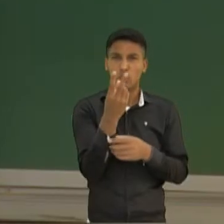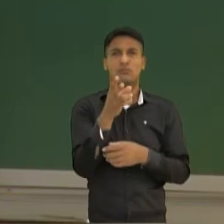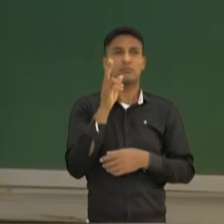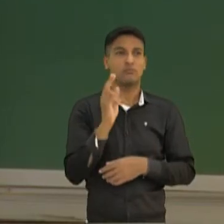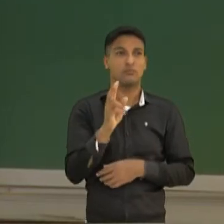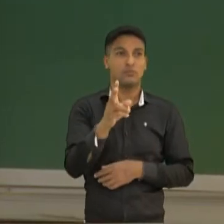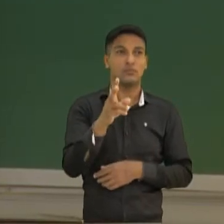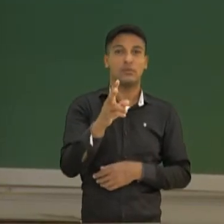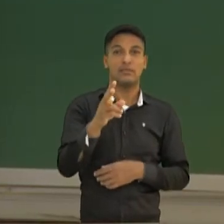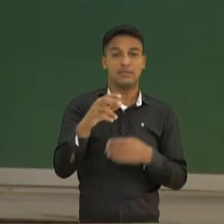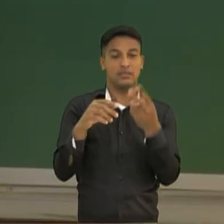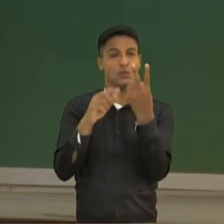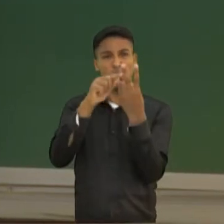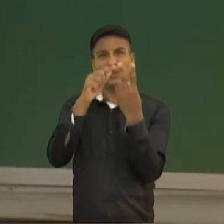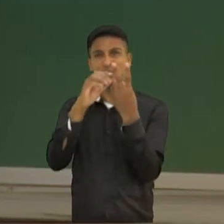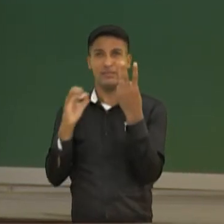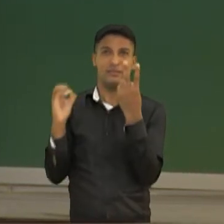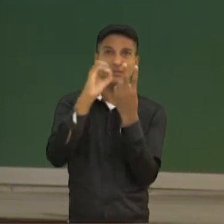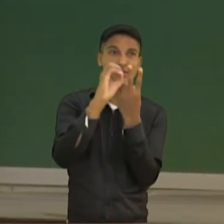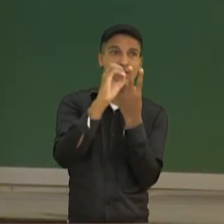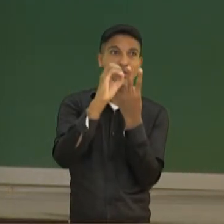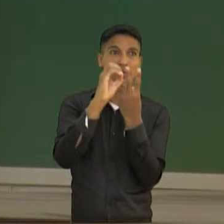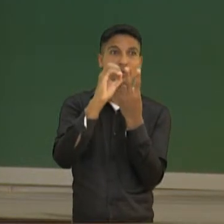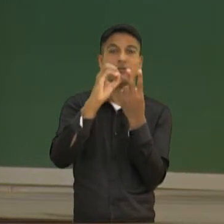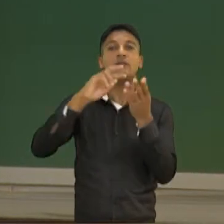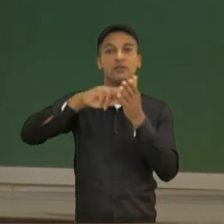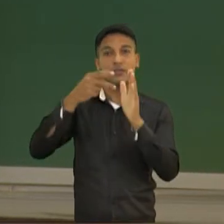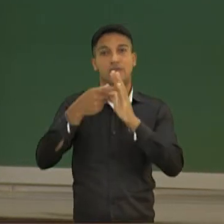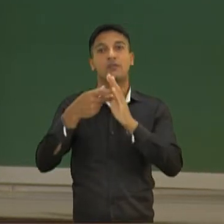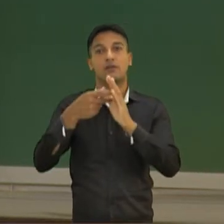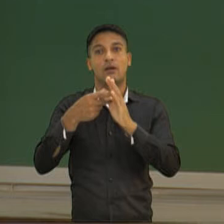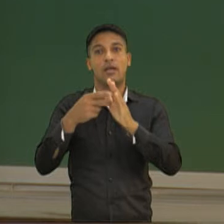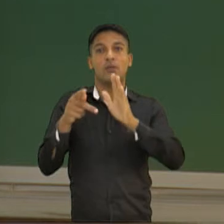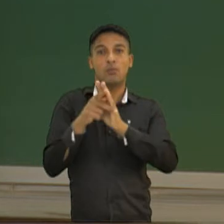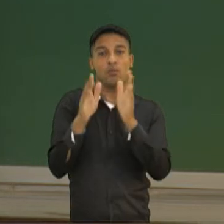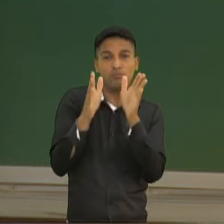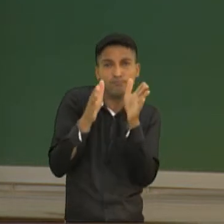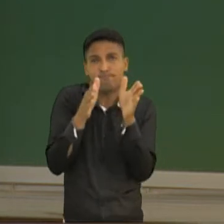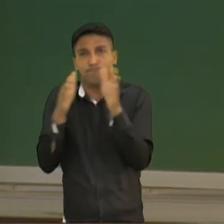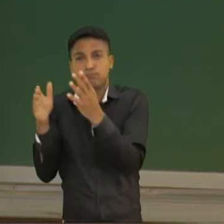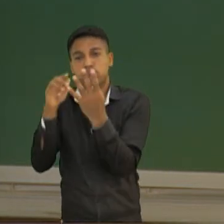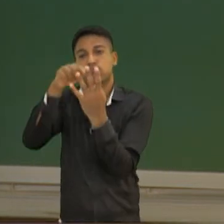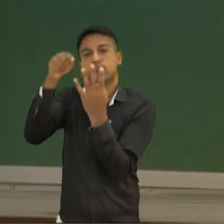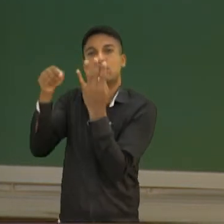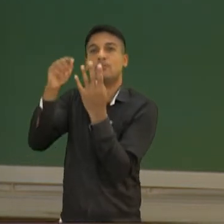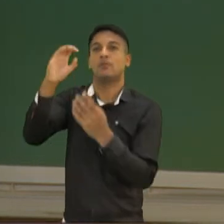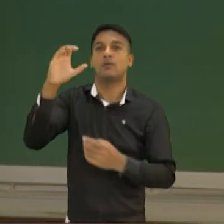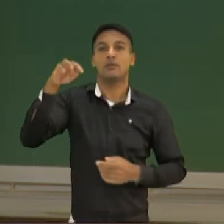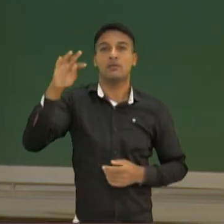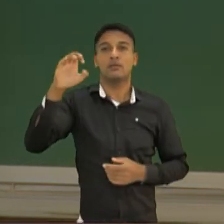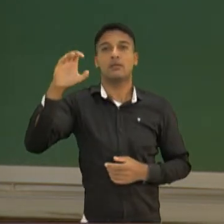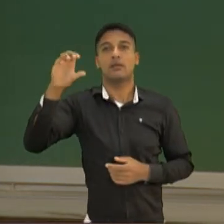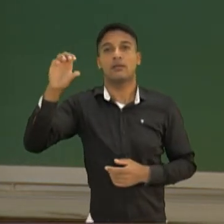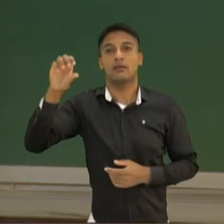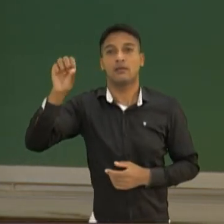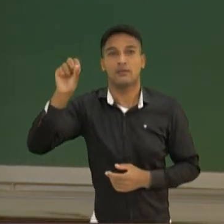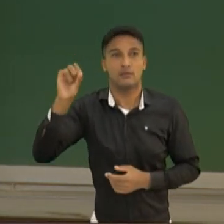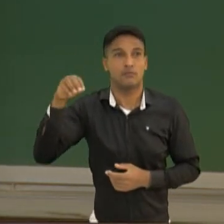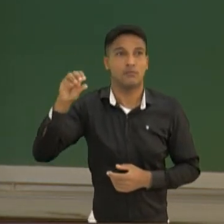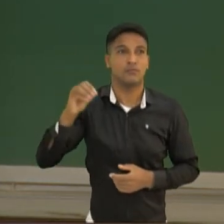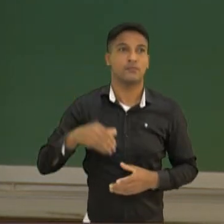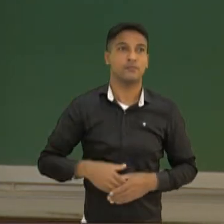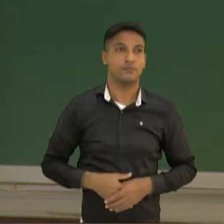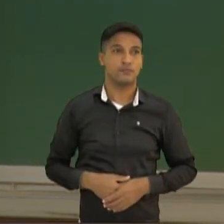eu colocar o 0, eu estou indo para a casa dos centésimos. Então, vamos ver como é que a conta está ficando? Olha lá.